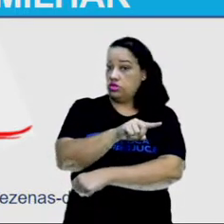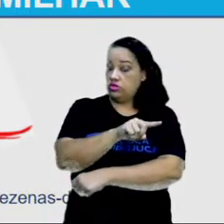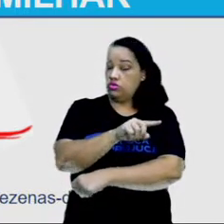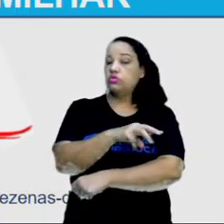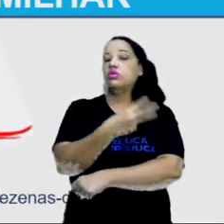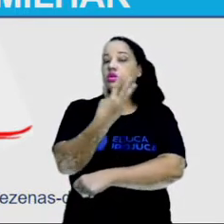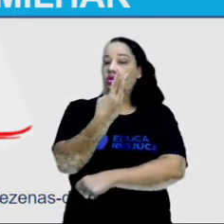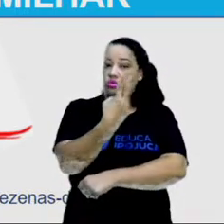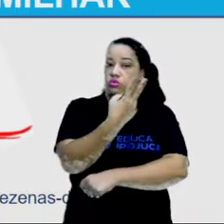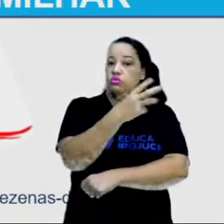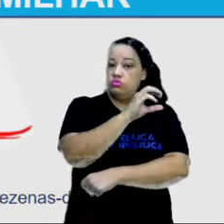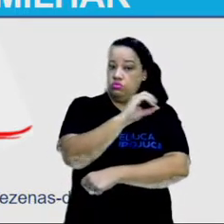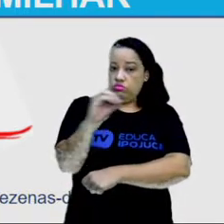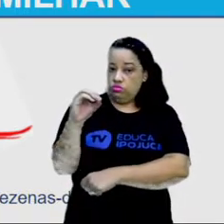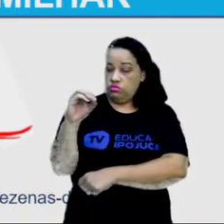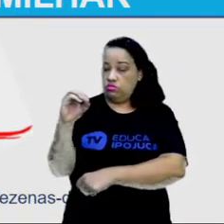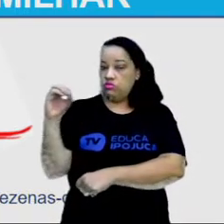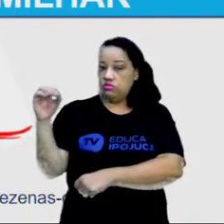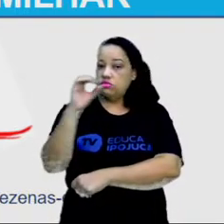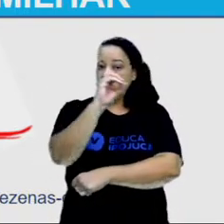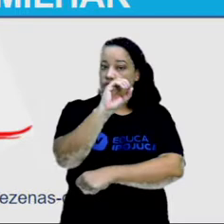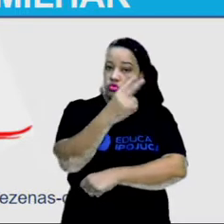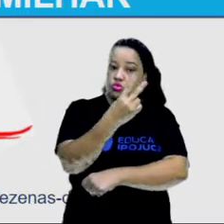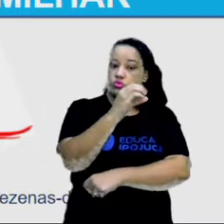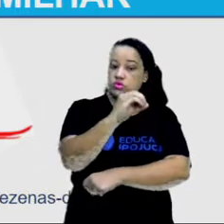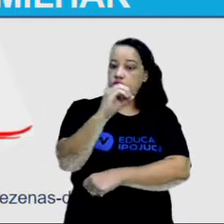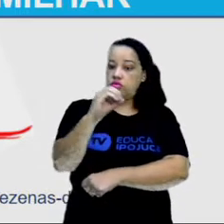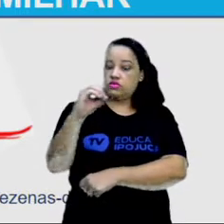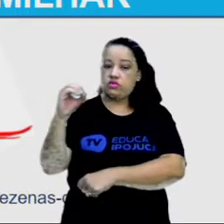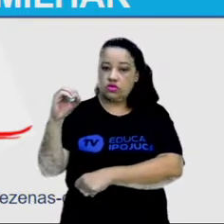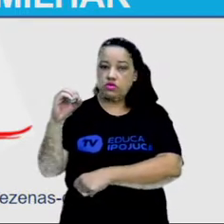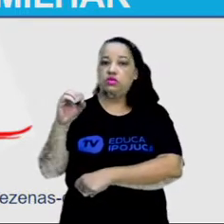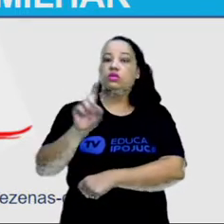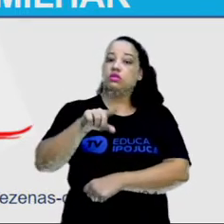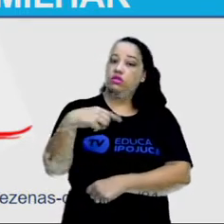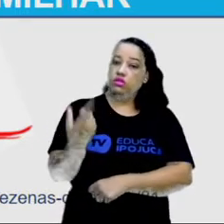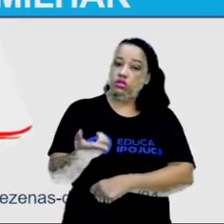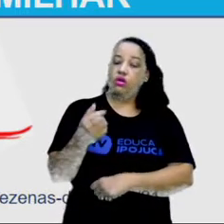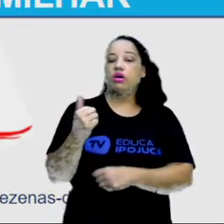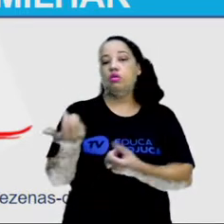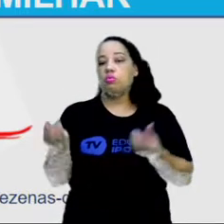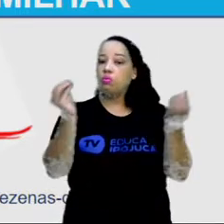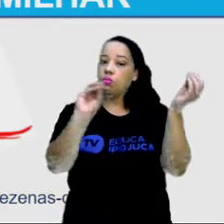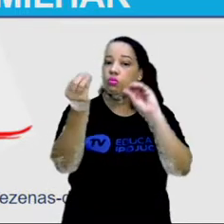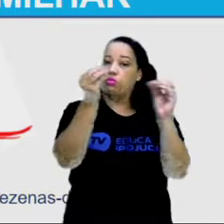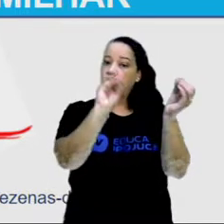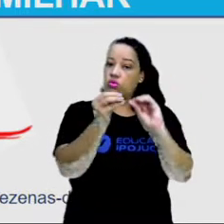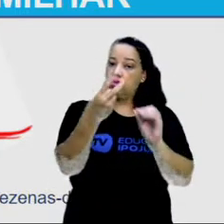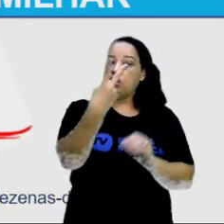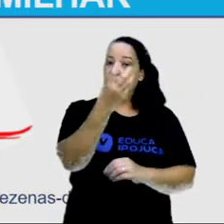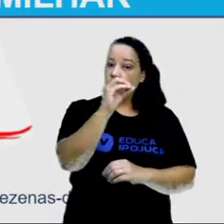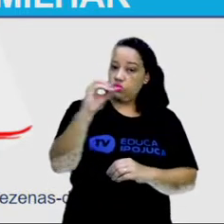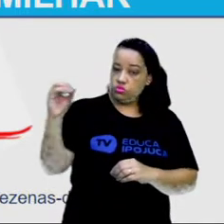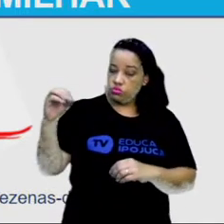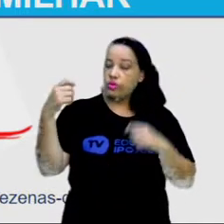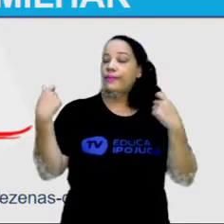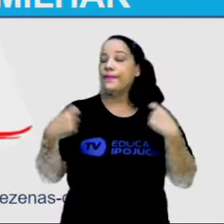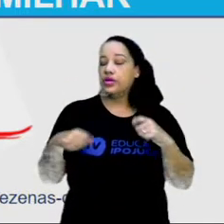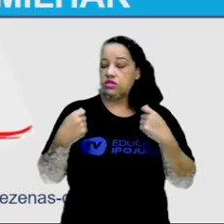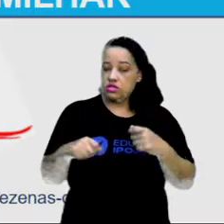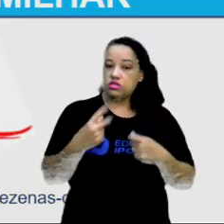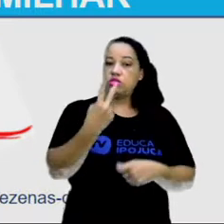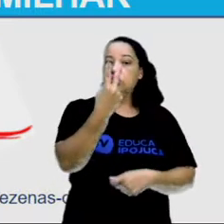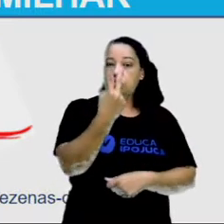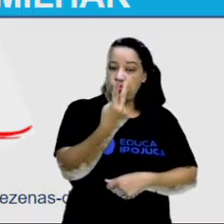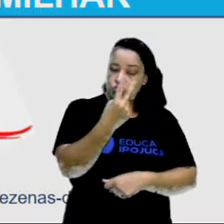3 zeros, que é igual a 2.000, ou seja, 2 unidades de milhar. Para eu montar 2.000, eu preciso ter o quê? 2 unidades